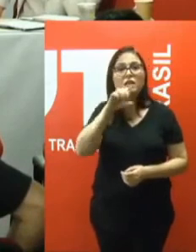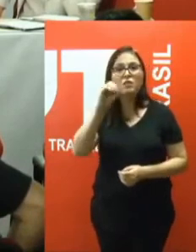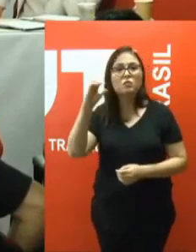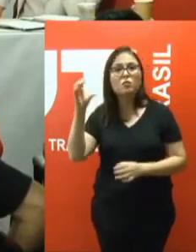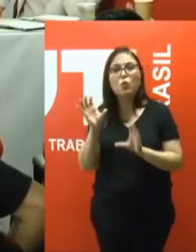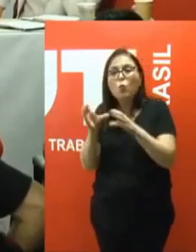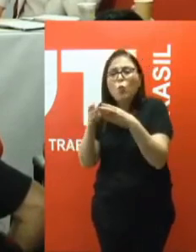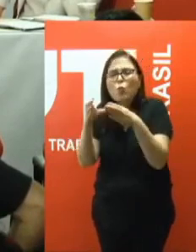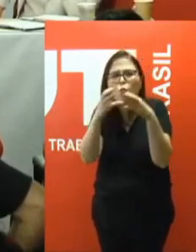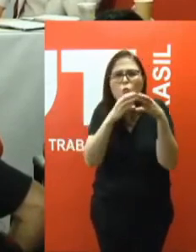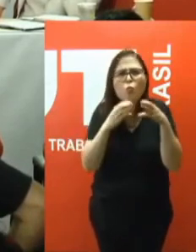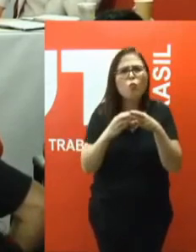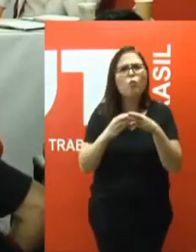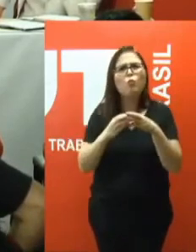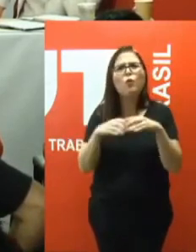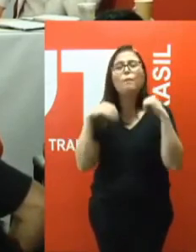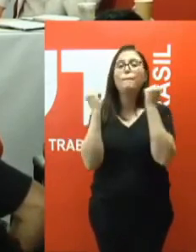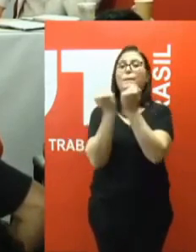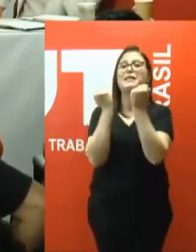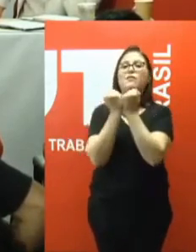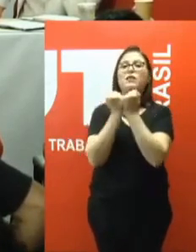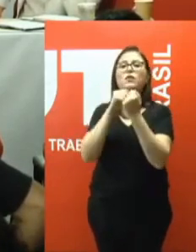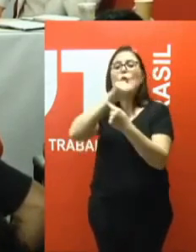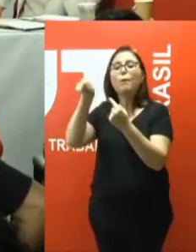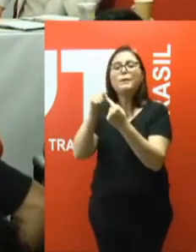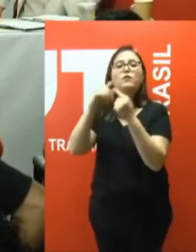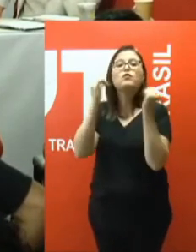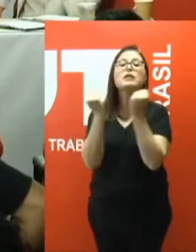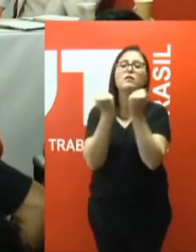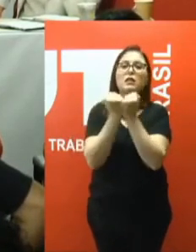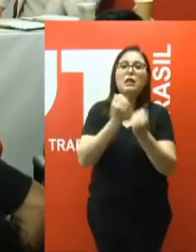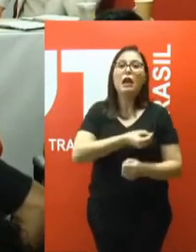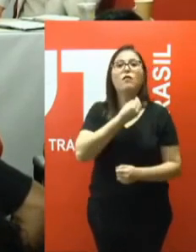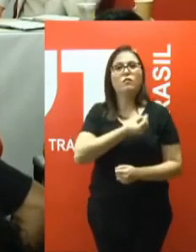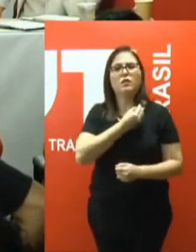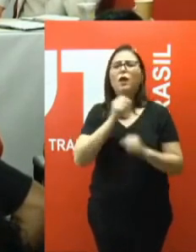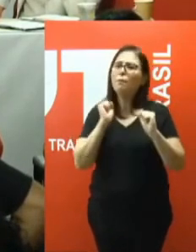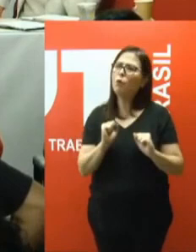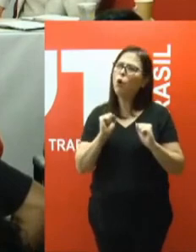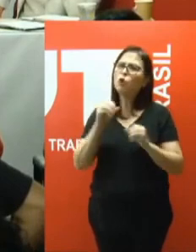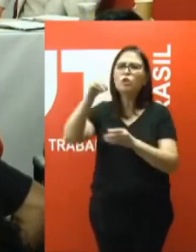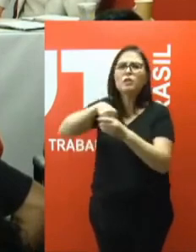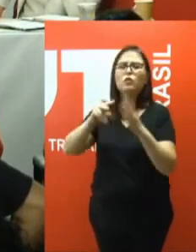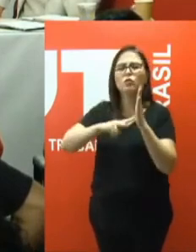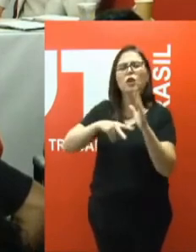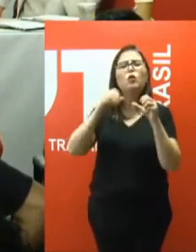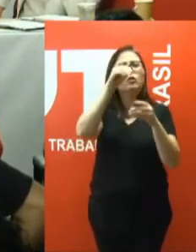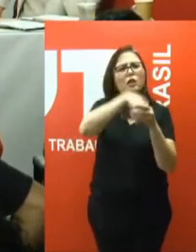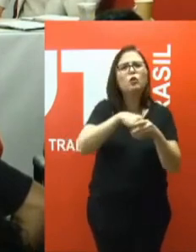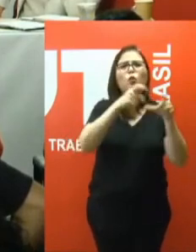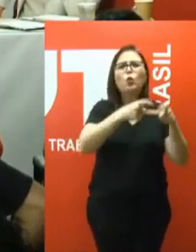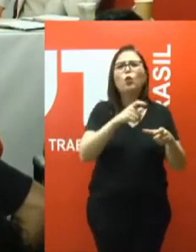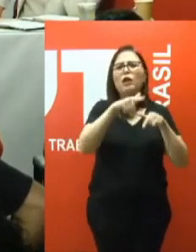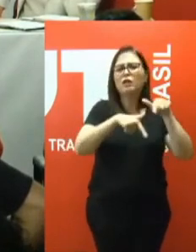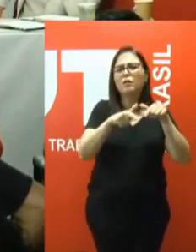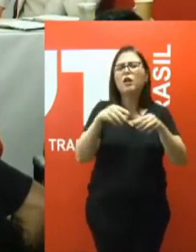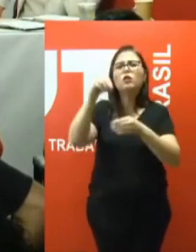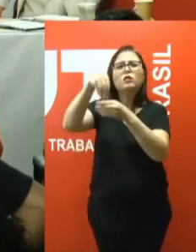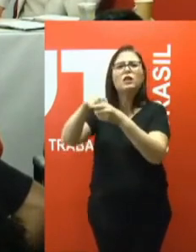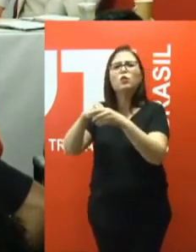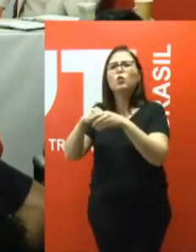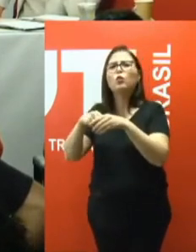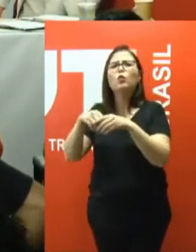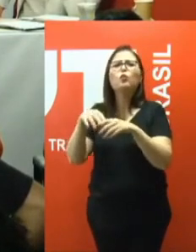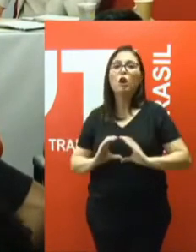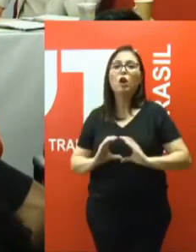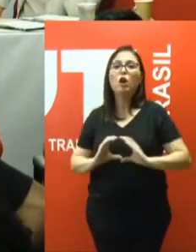esses comitês, presidente, pode funcionar num sindicato de base, pode funcionar num local de trabalho, num local de moradia. E por que